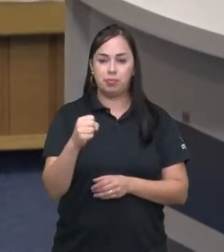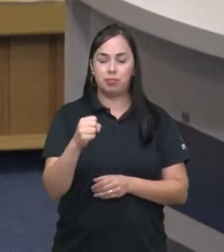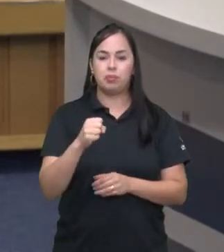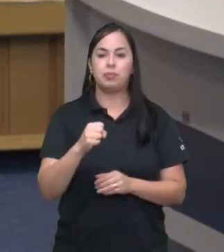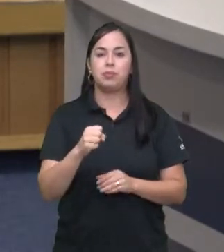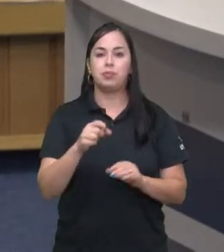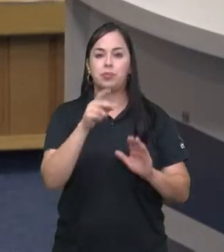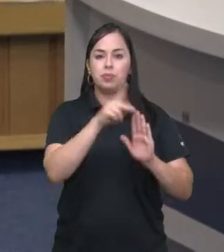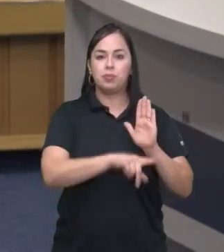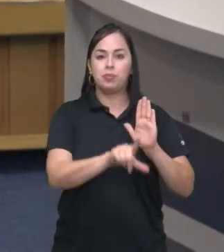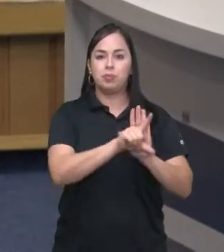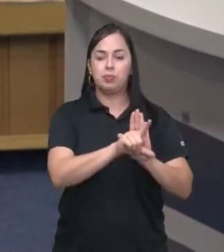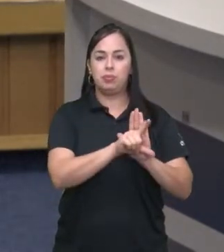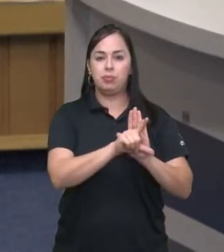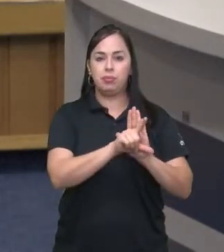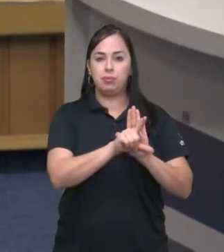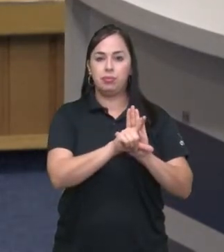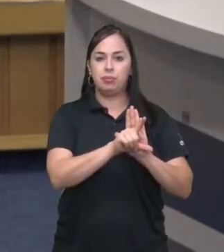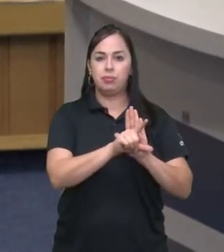558/2022, projeto de lei número